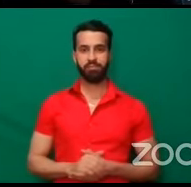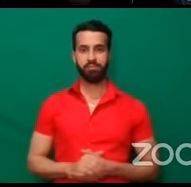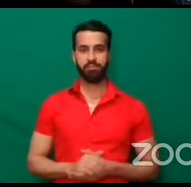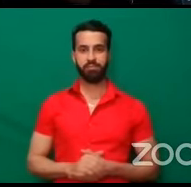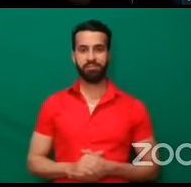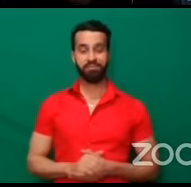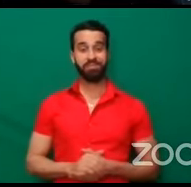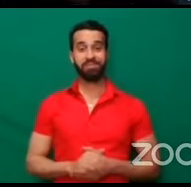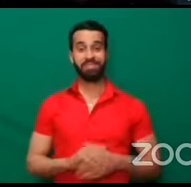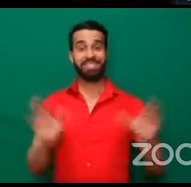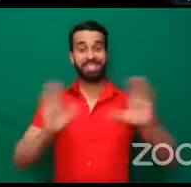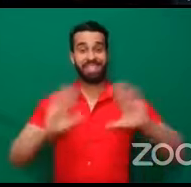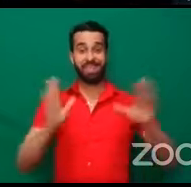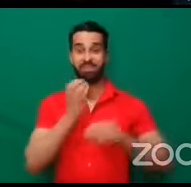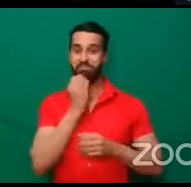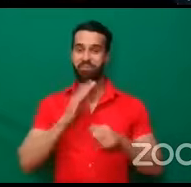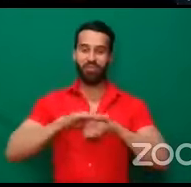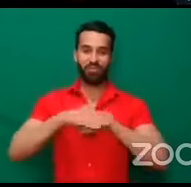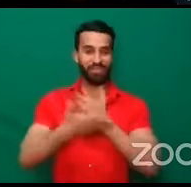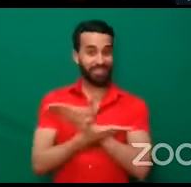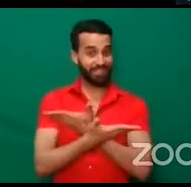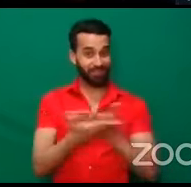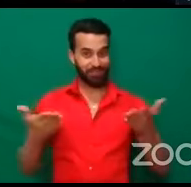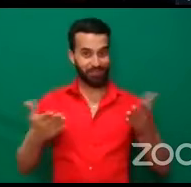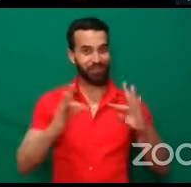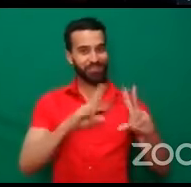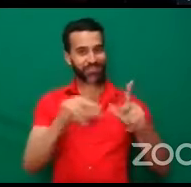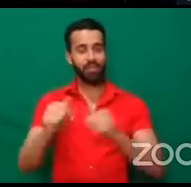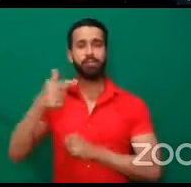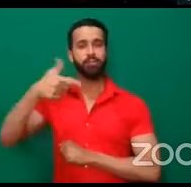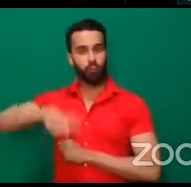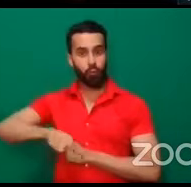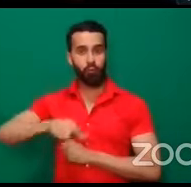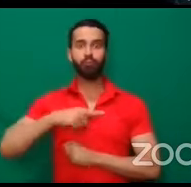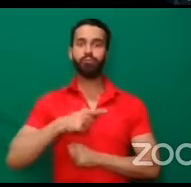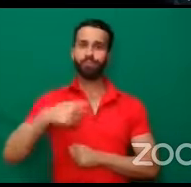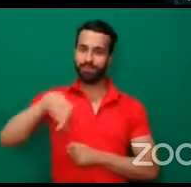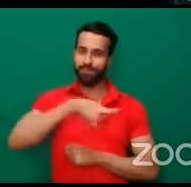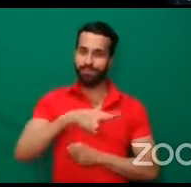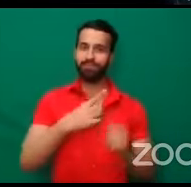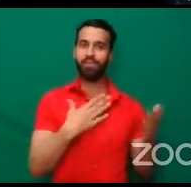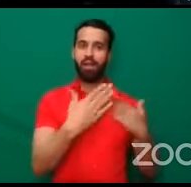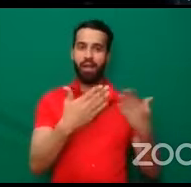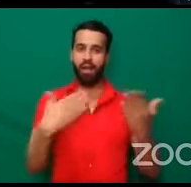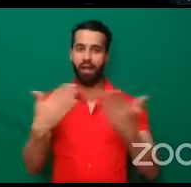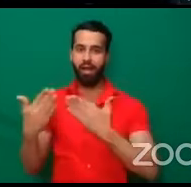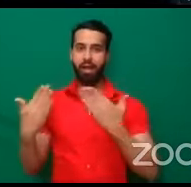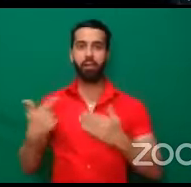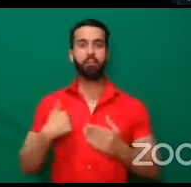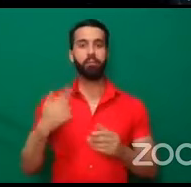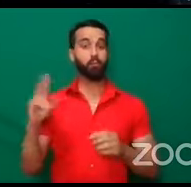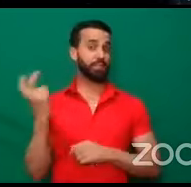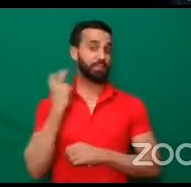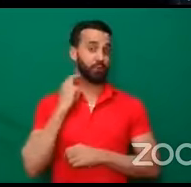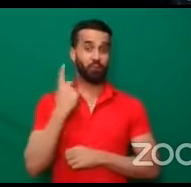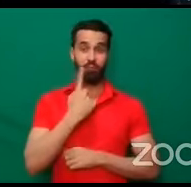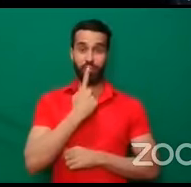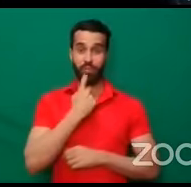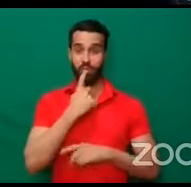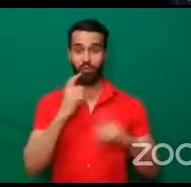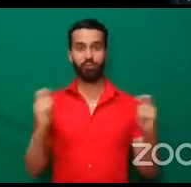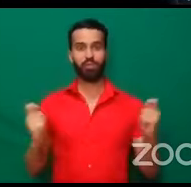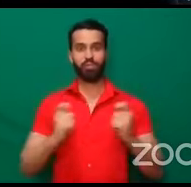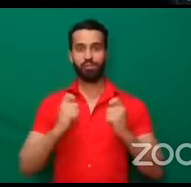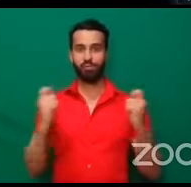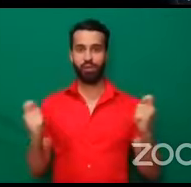Boa noite a todos. Estamos aqui com mais um bate-papo no Morcegó Vermelho, Goiás Horror Film